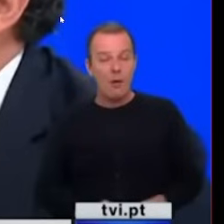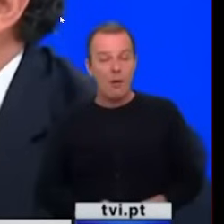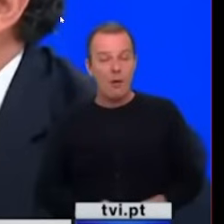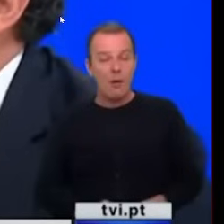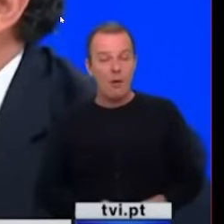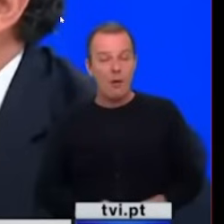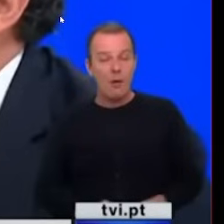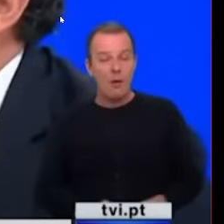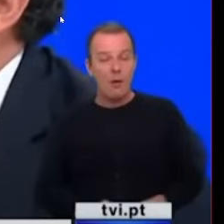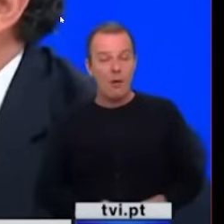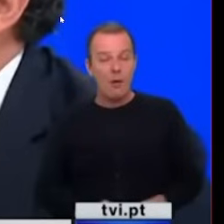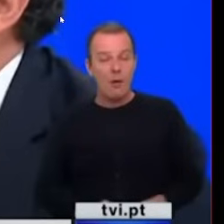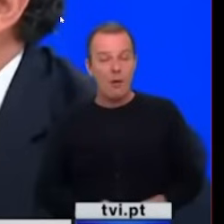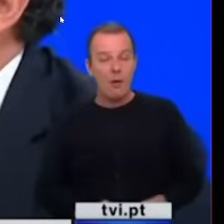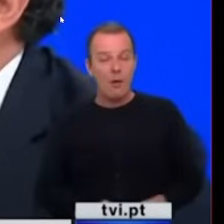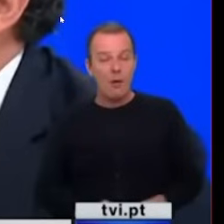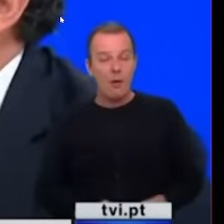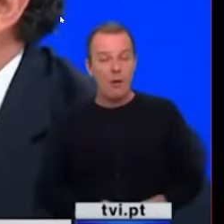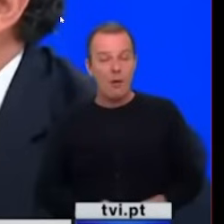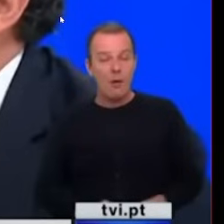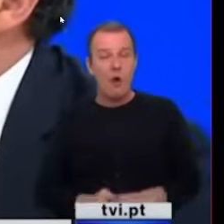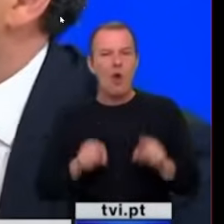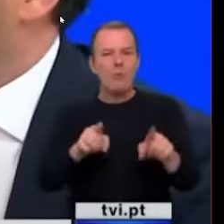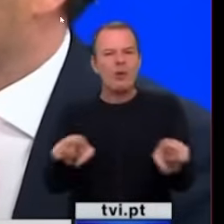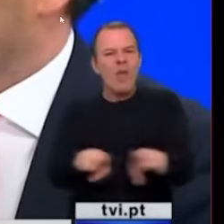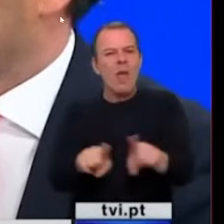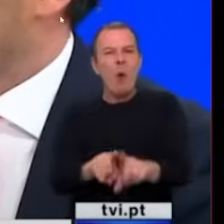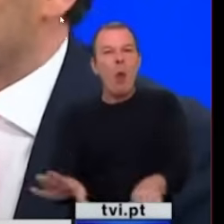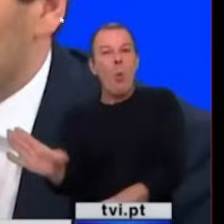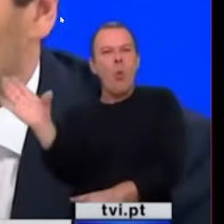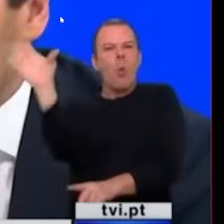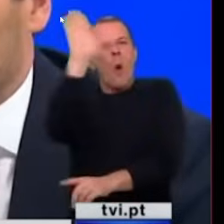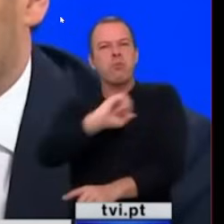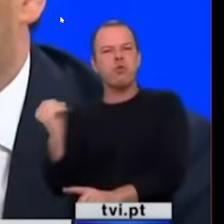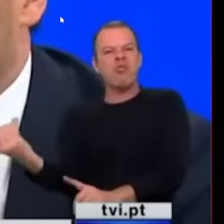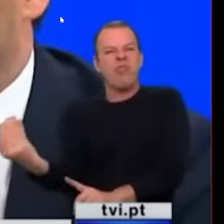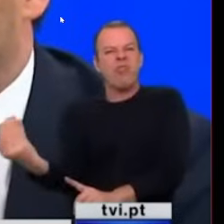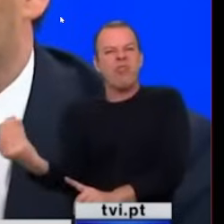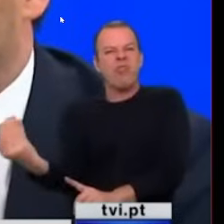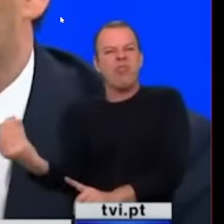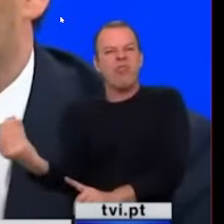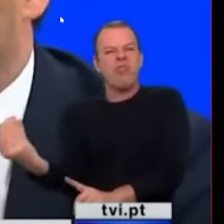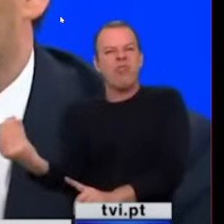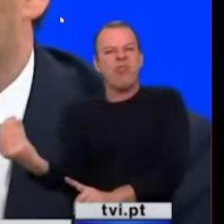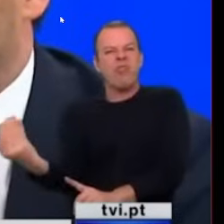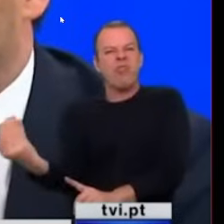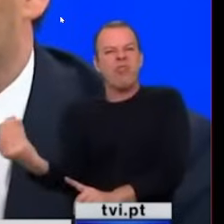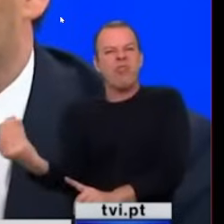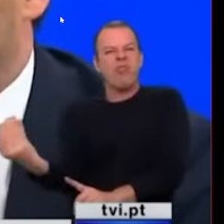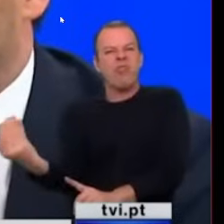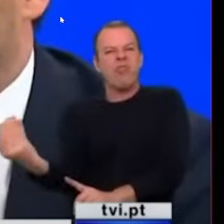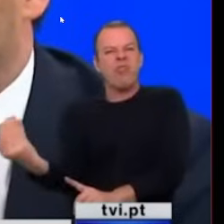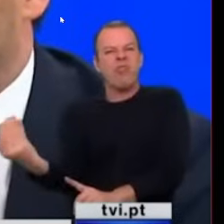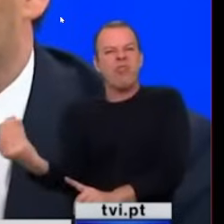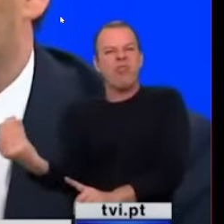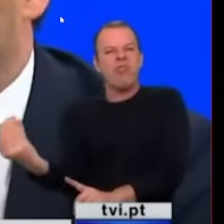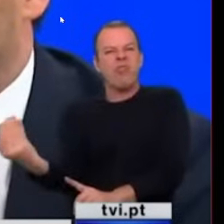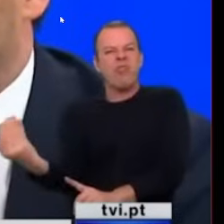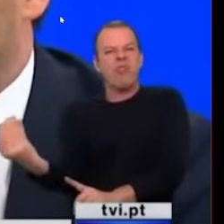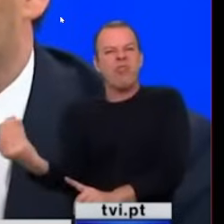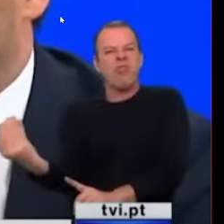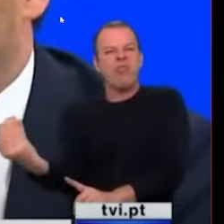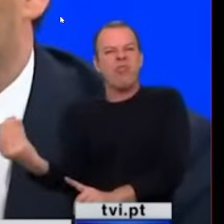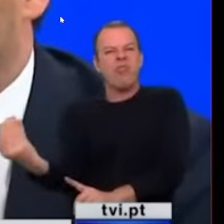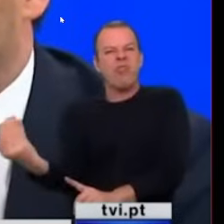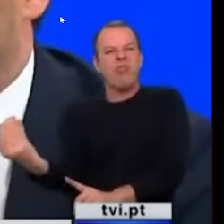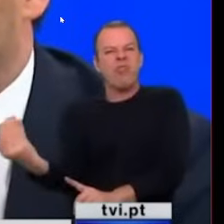reavaliar porque isto não é uma medida isto não se pode propor assim à maluca Malta direito porque o José Sócrates pá eu eu entendo que para o Zé Povinho isto é fácil é tipo desar